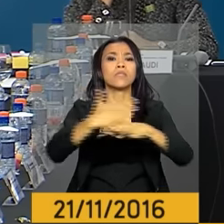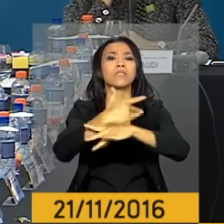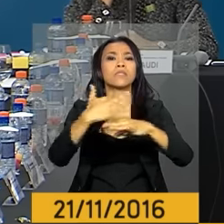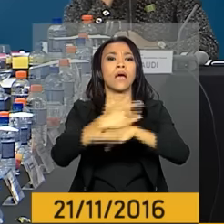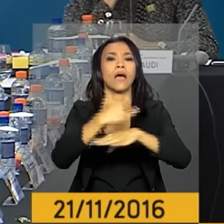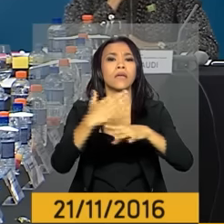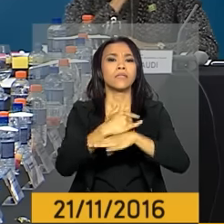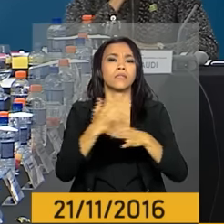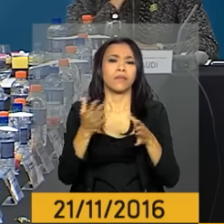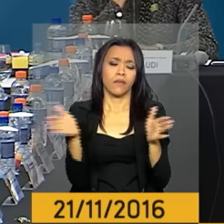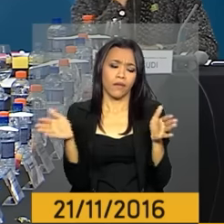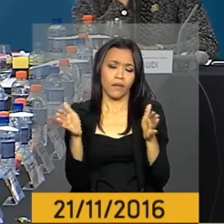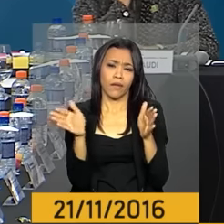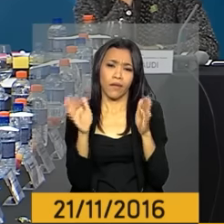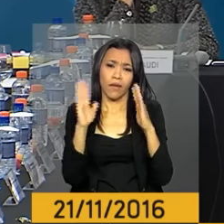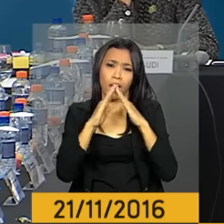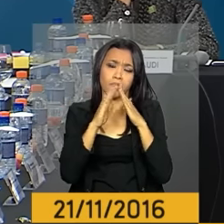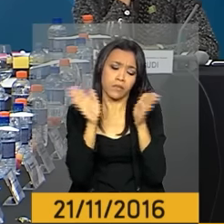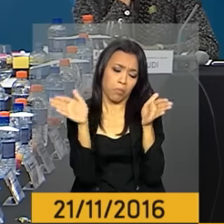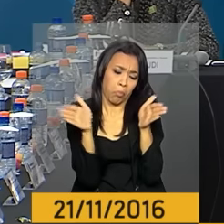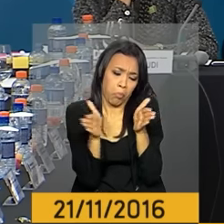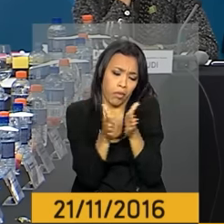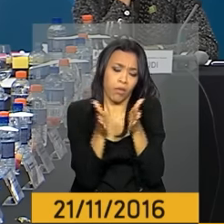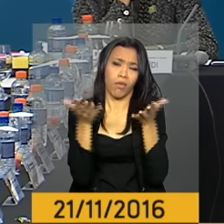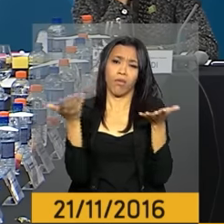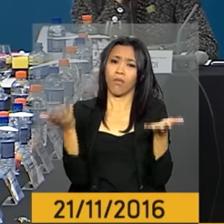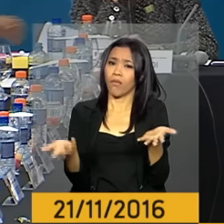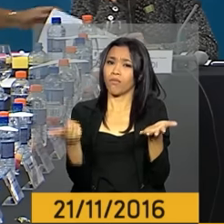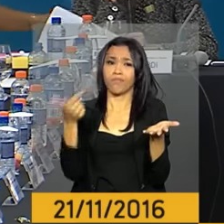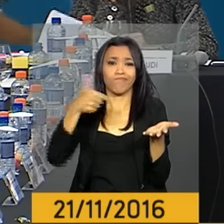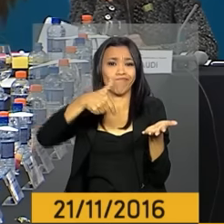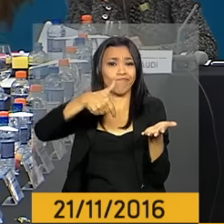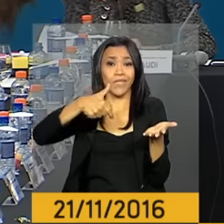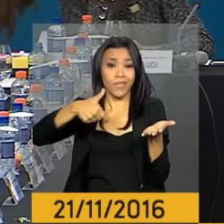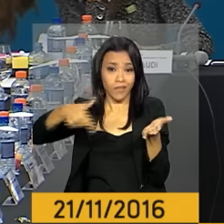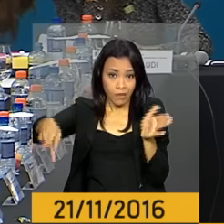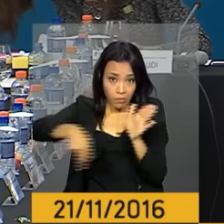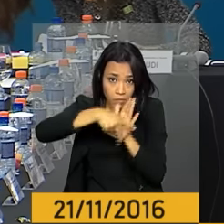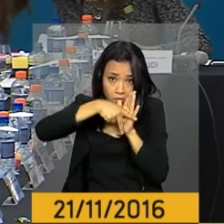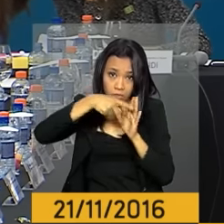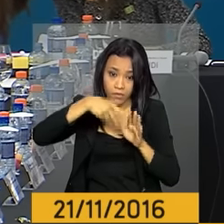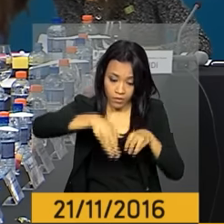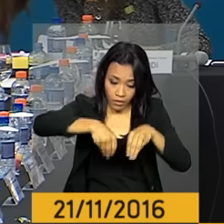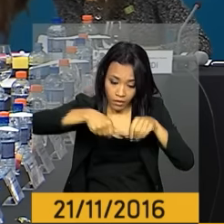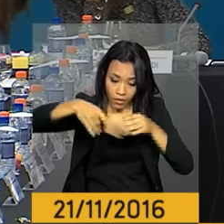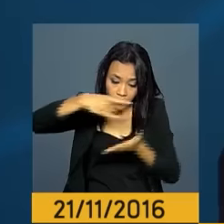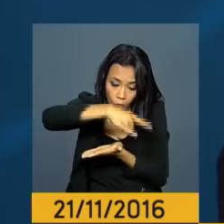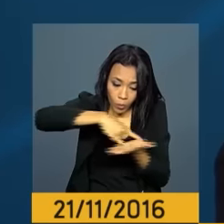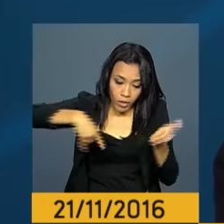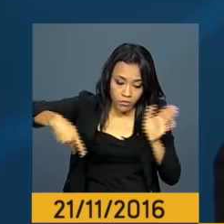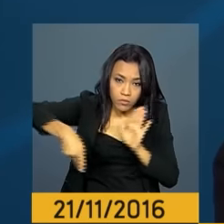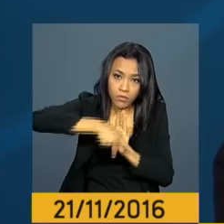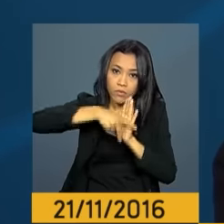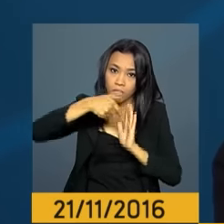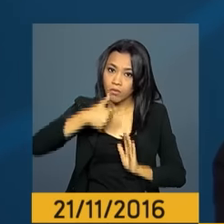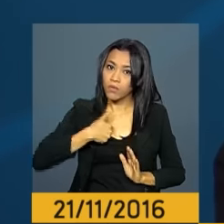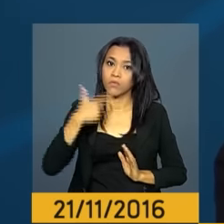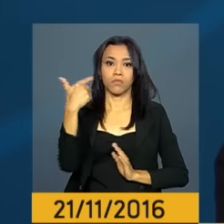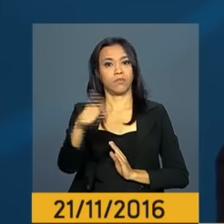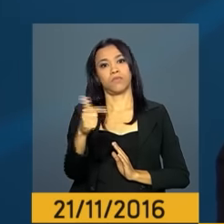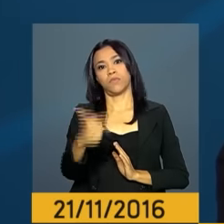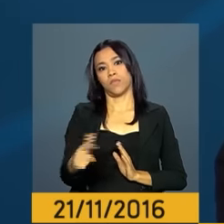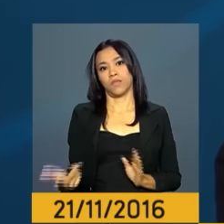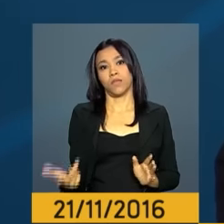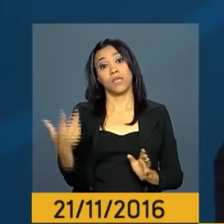em pequenas casas, modestíssimas casas, que não tem o título de propriedade. E o Bruno está lá no Ministério das